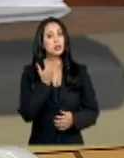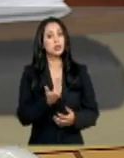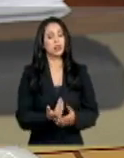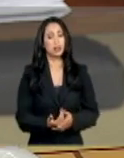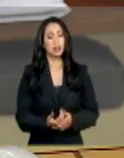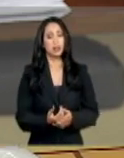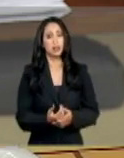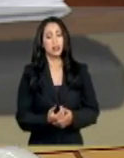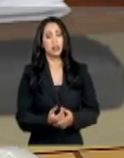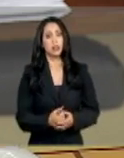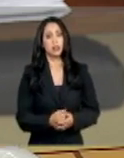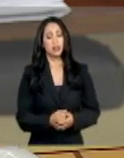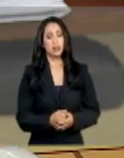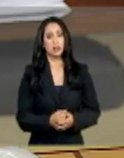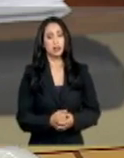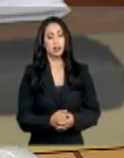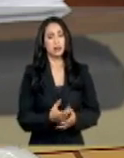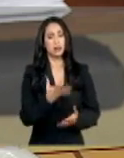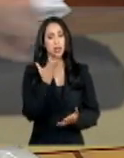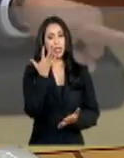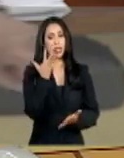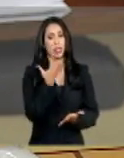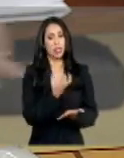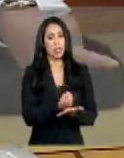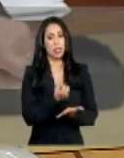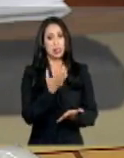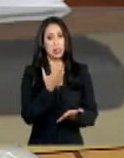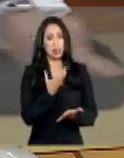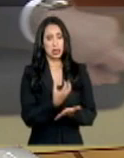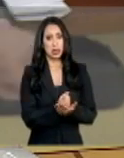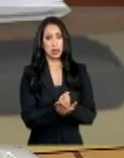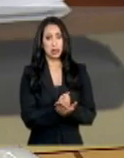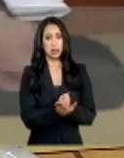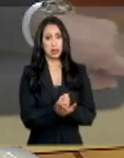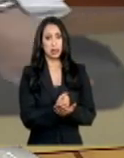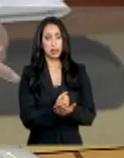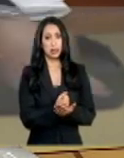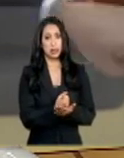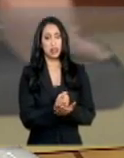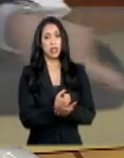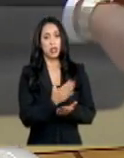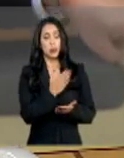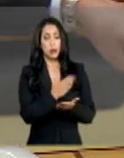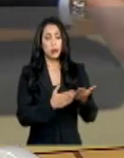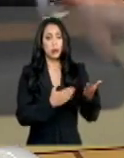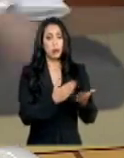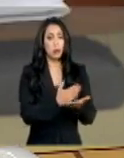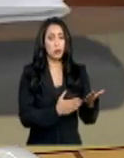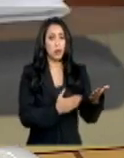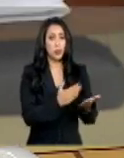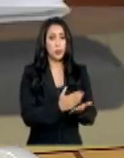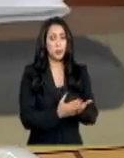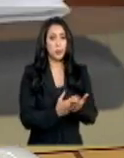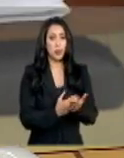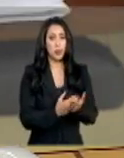acessados por uma parte na relação jurídica tributária